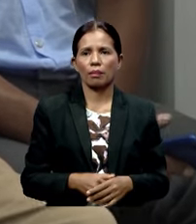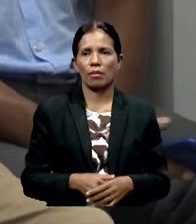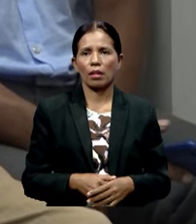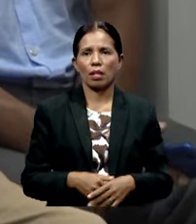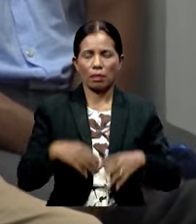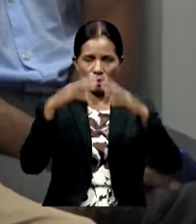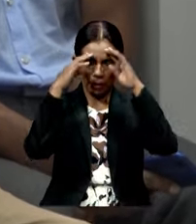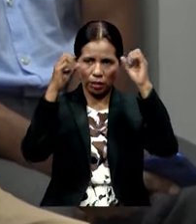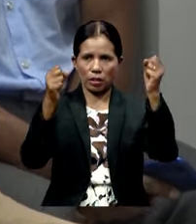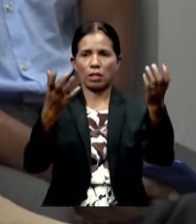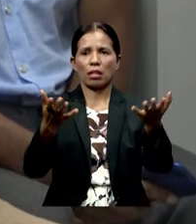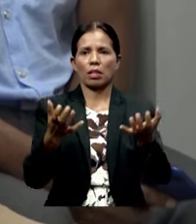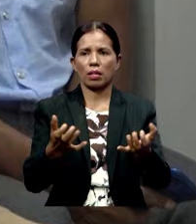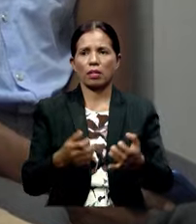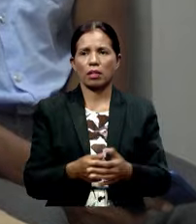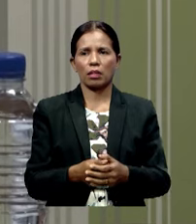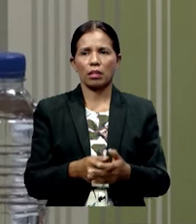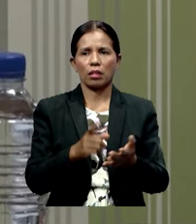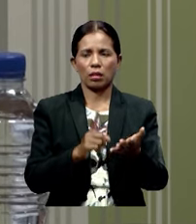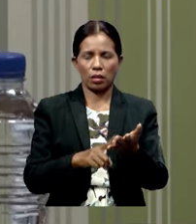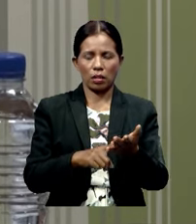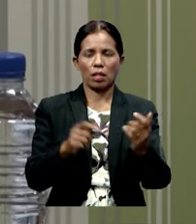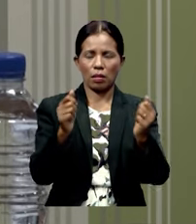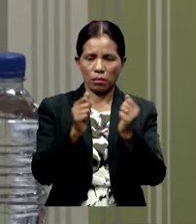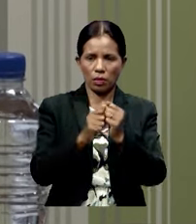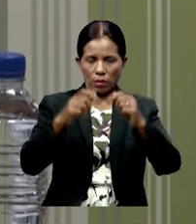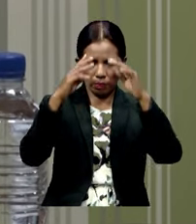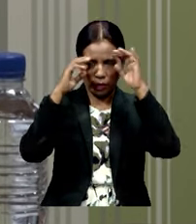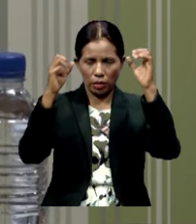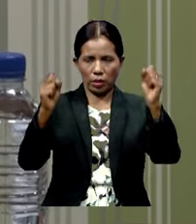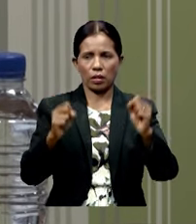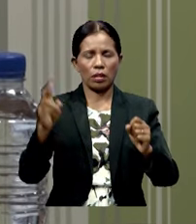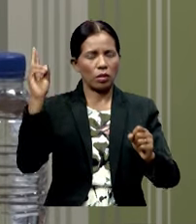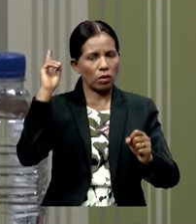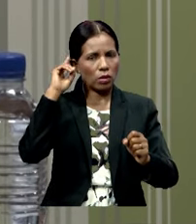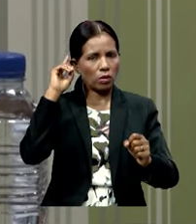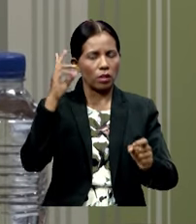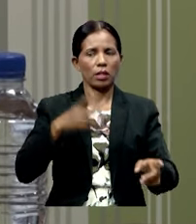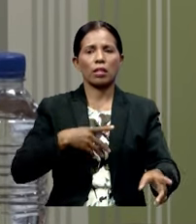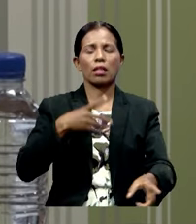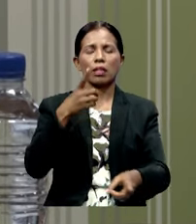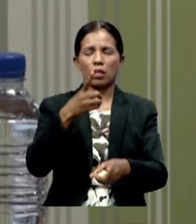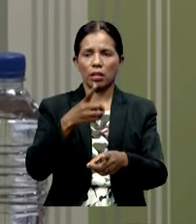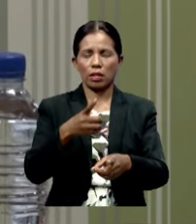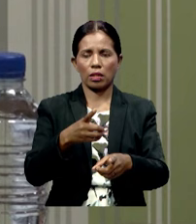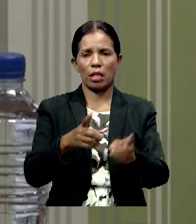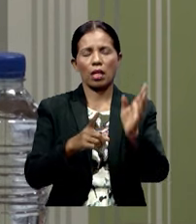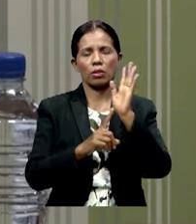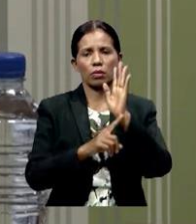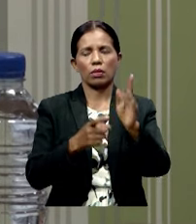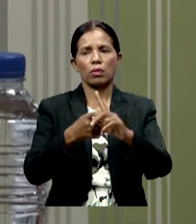Ankara, discurso presidente Niané, rona direto e a posto